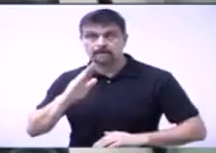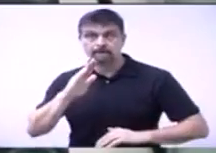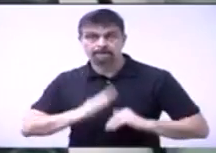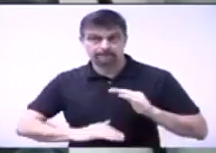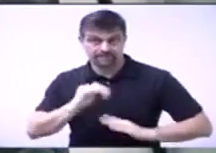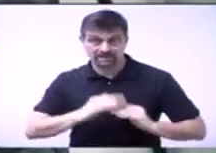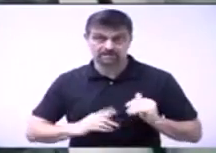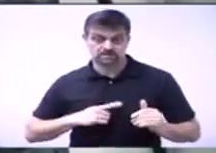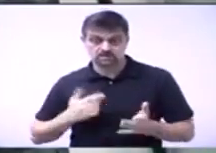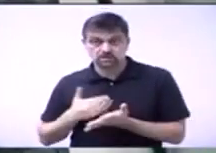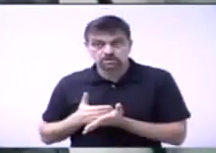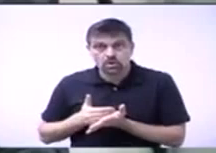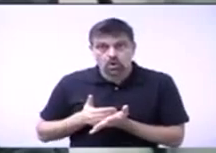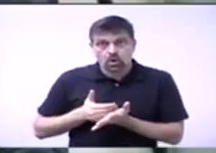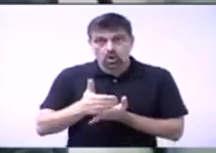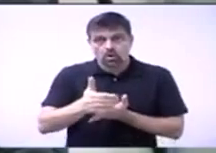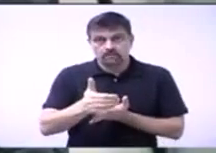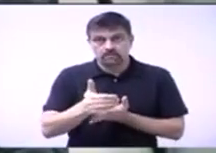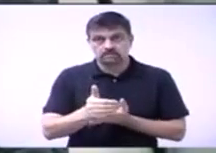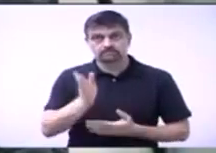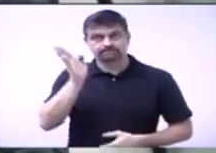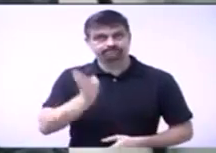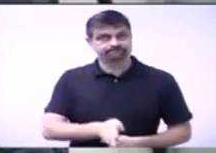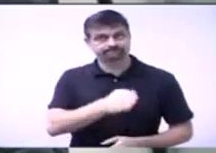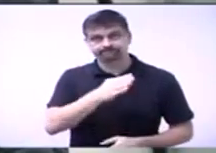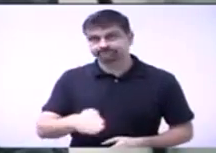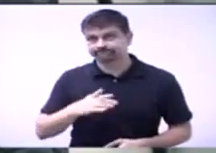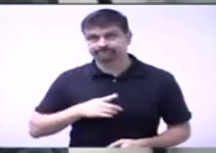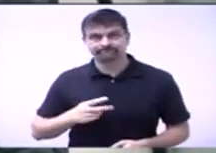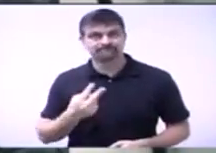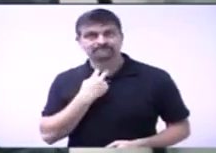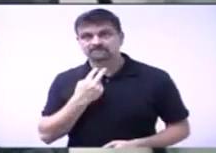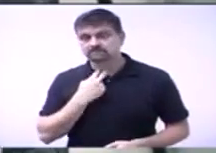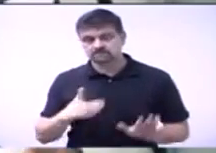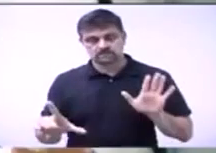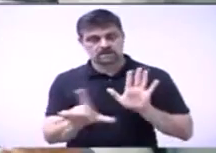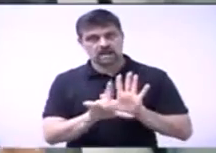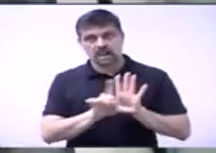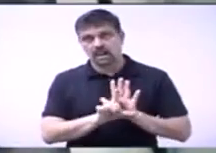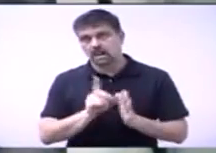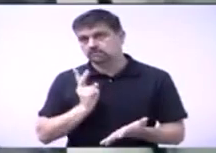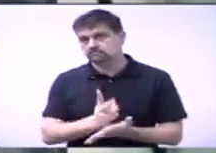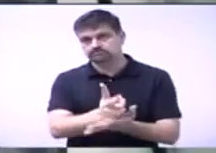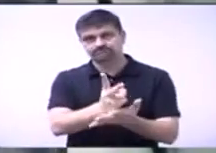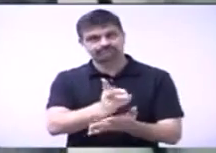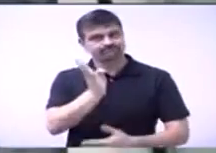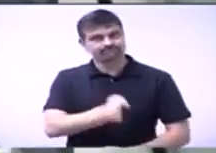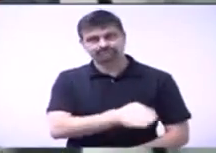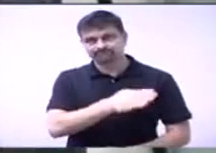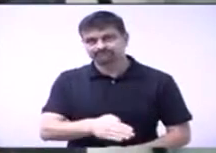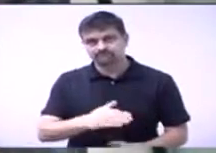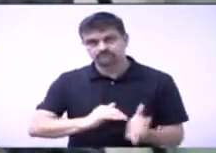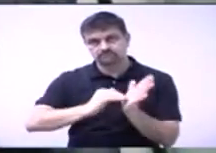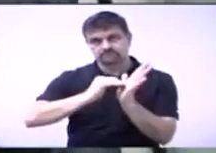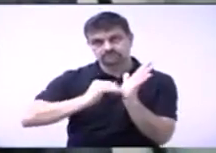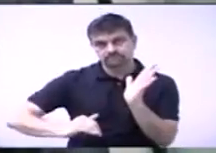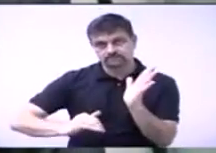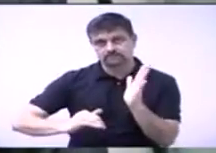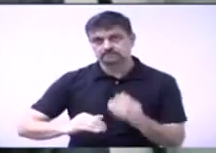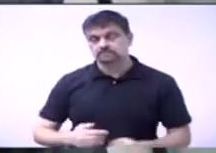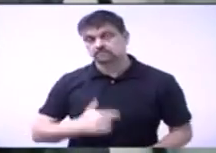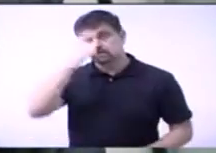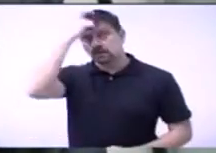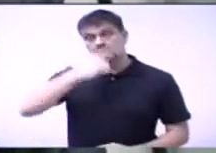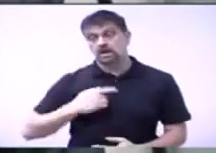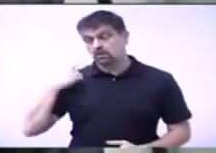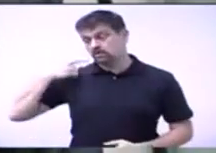efeito desde o início, para suspender a validade da lei municipal. Então, veja, como operador do direito,